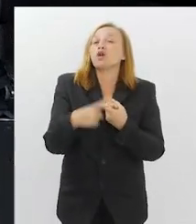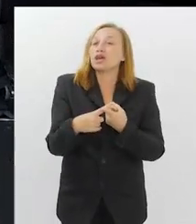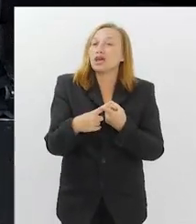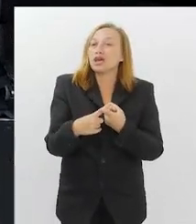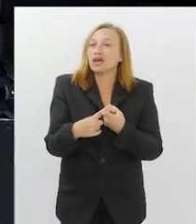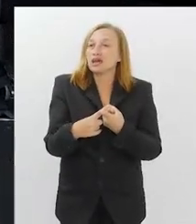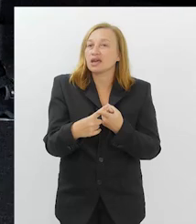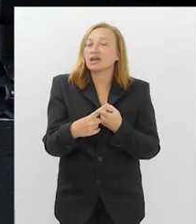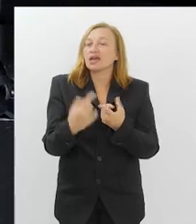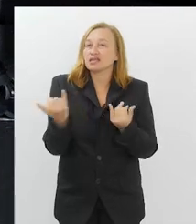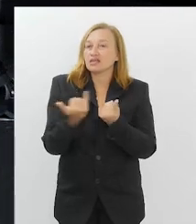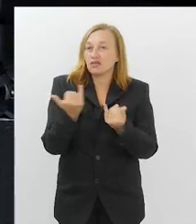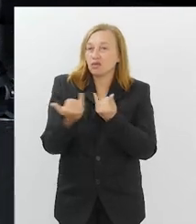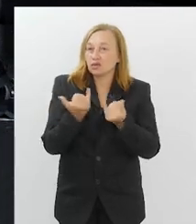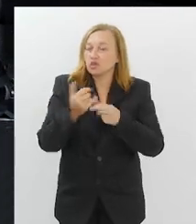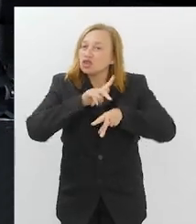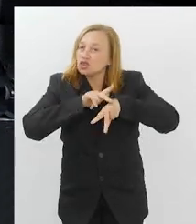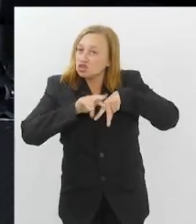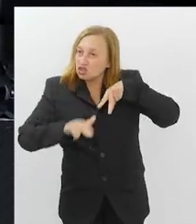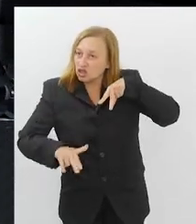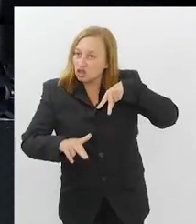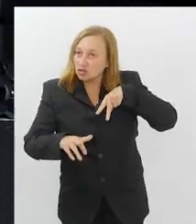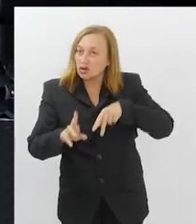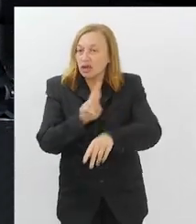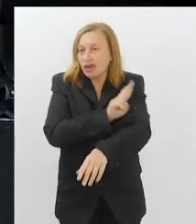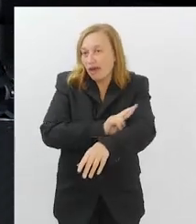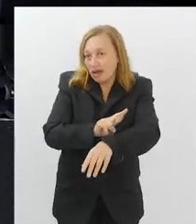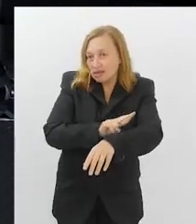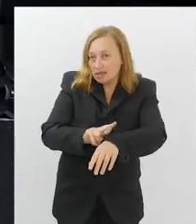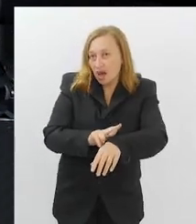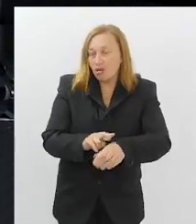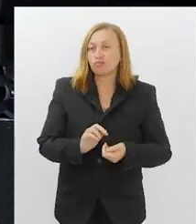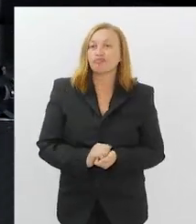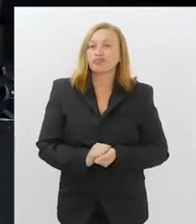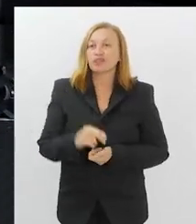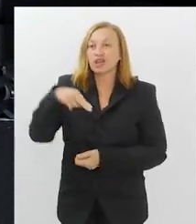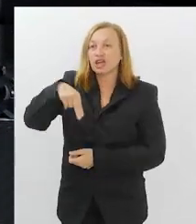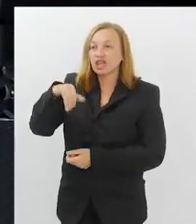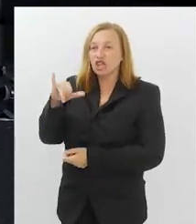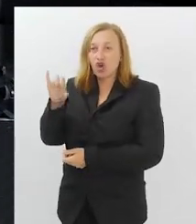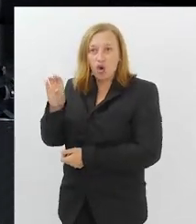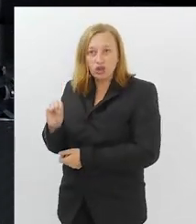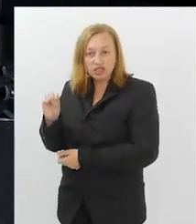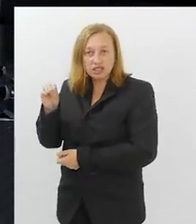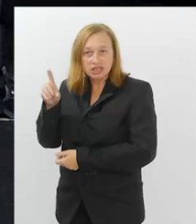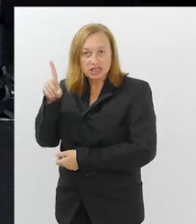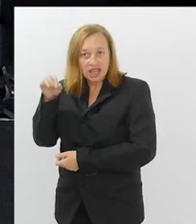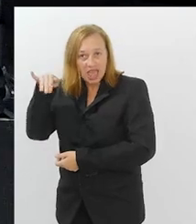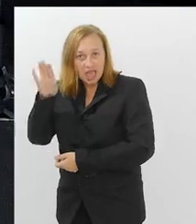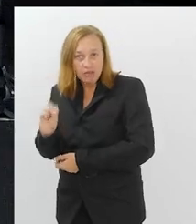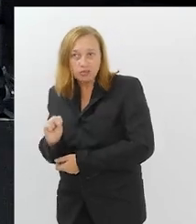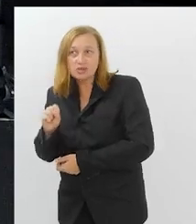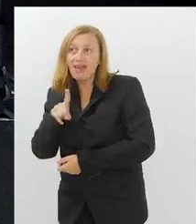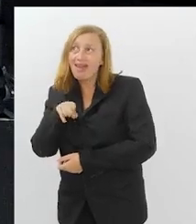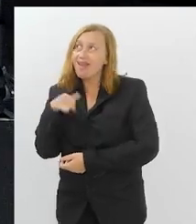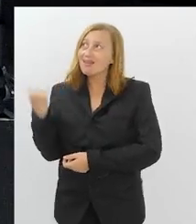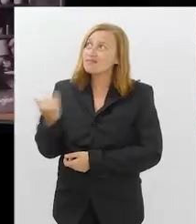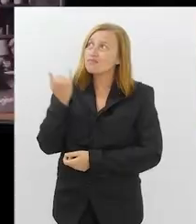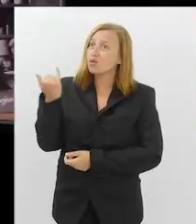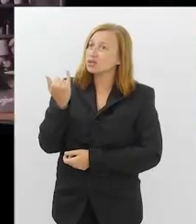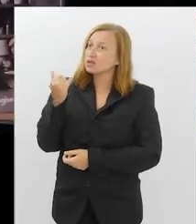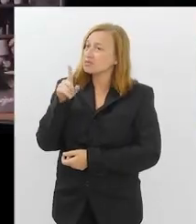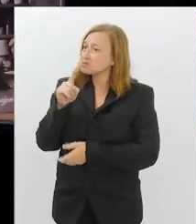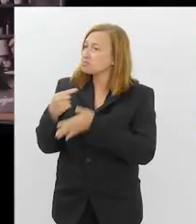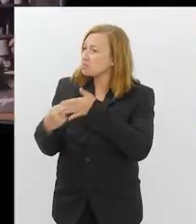esse recorte de gênero e racial? Nicodemos, é muito pertinente essa